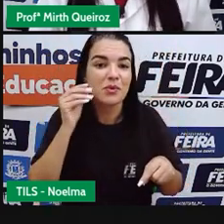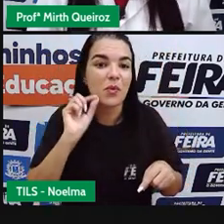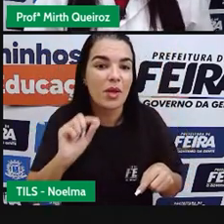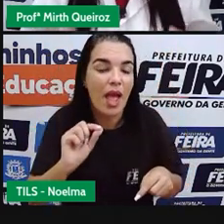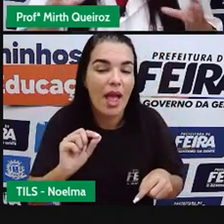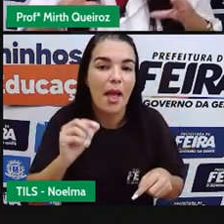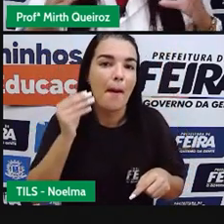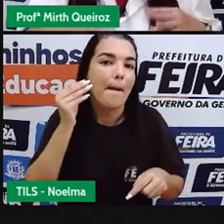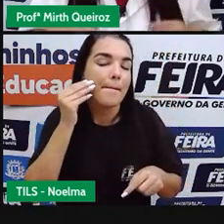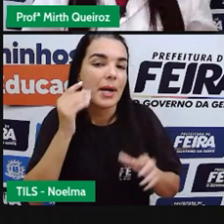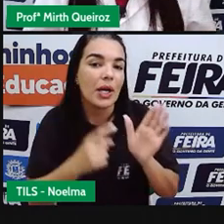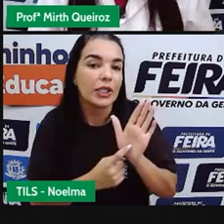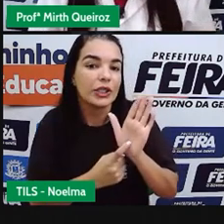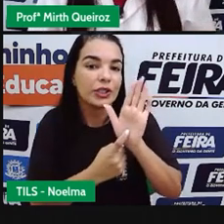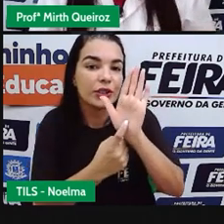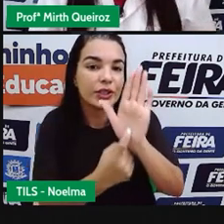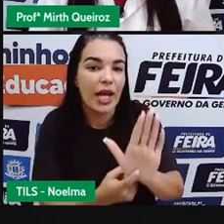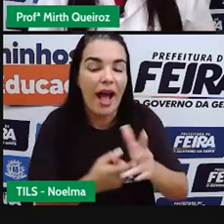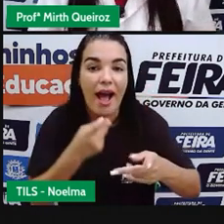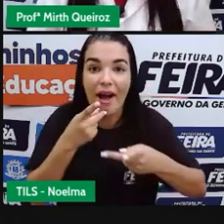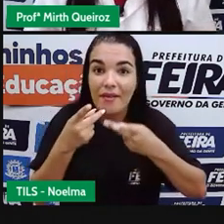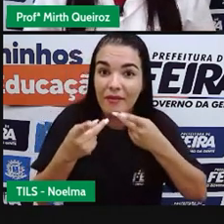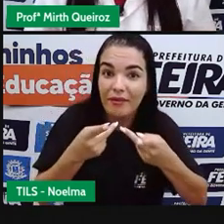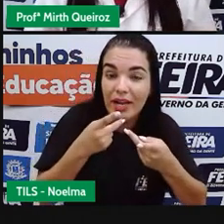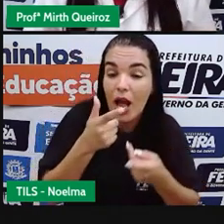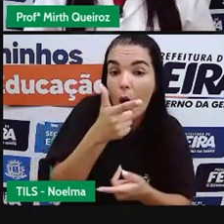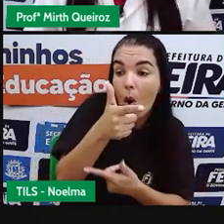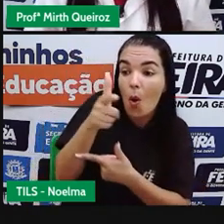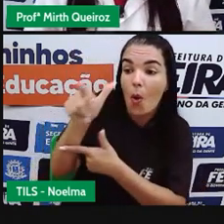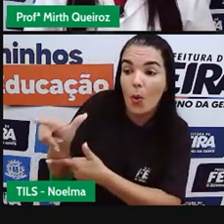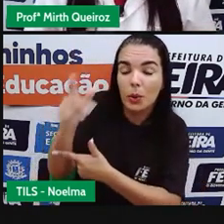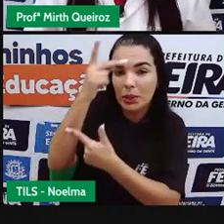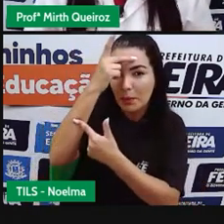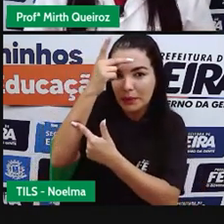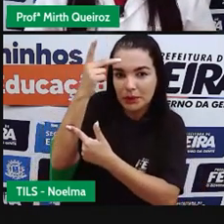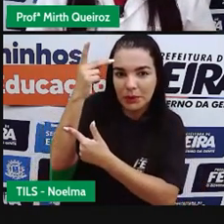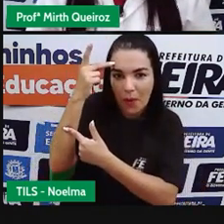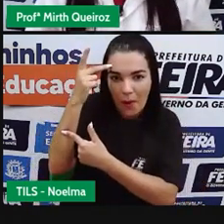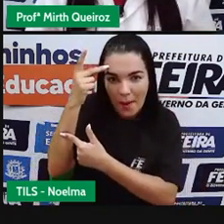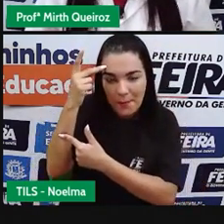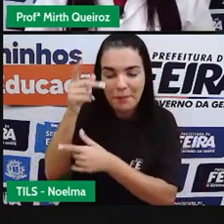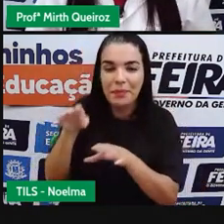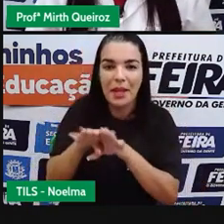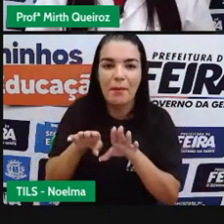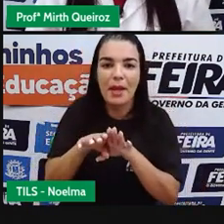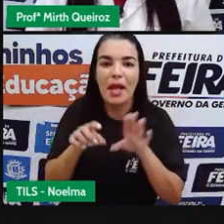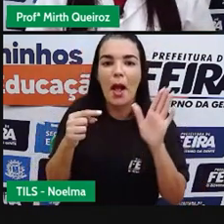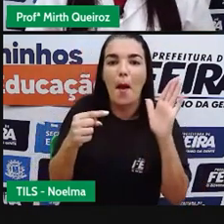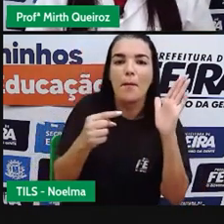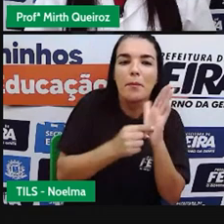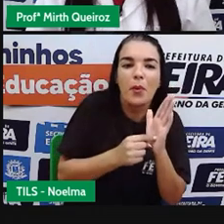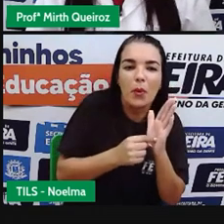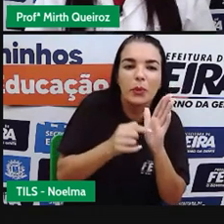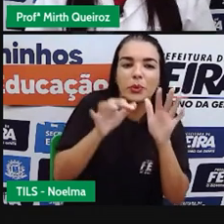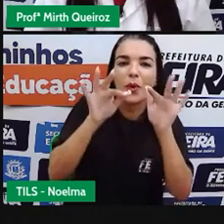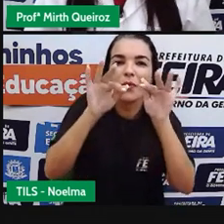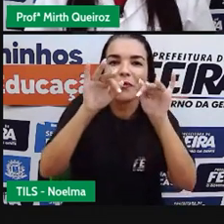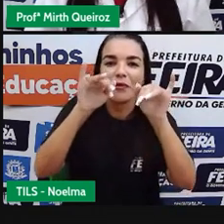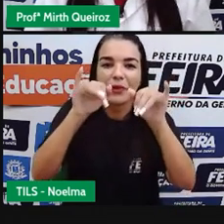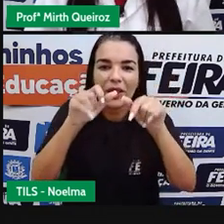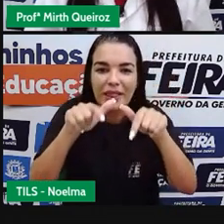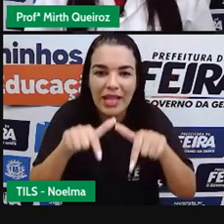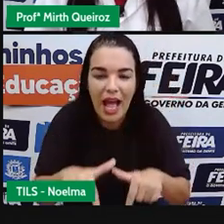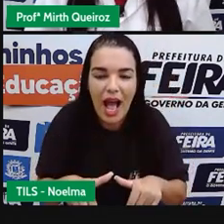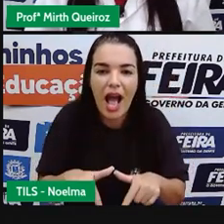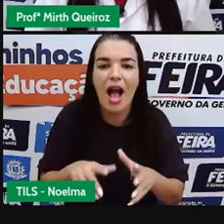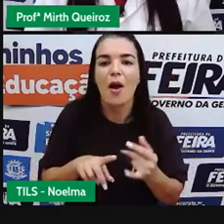do texto, né? A gente vai colocar ali a fala de alguém no texto. O ponto final que serve para indicar o final de uma frase. O travessão